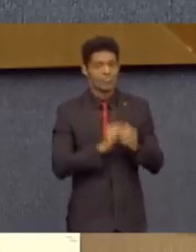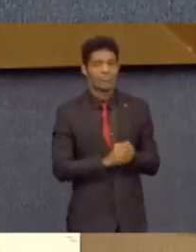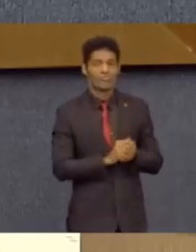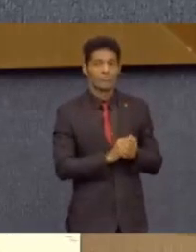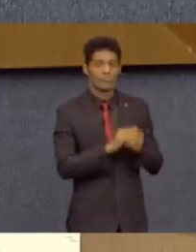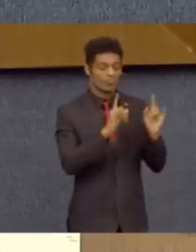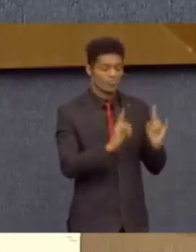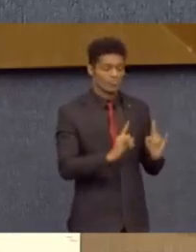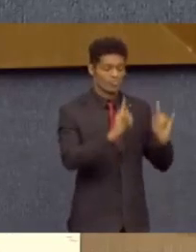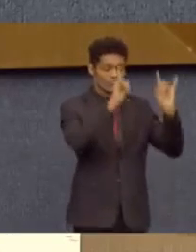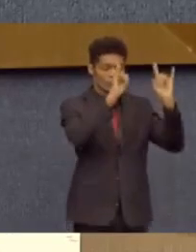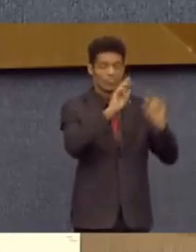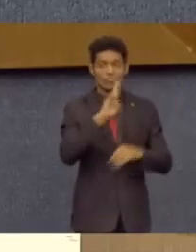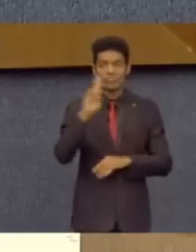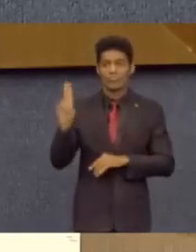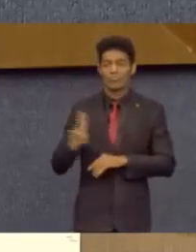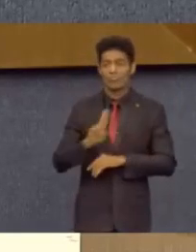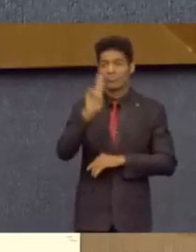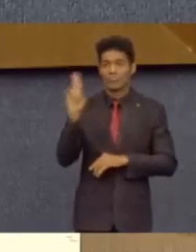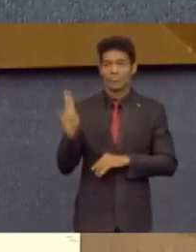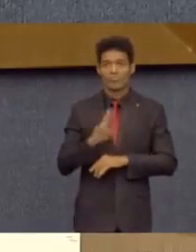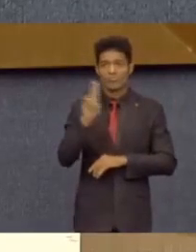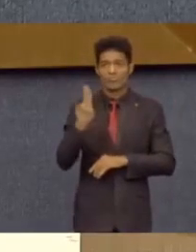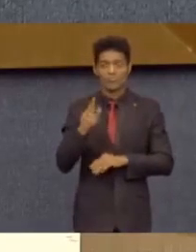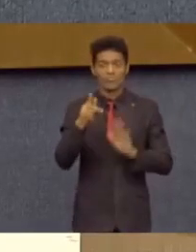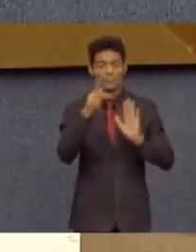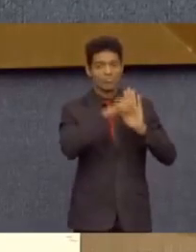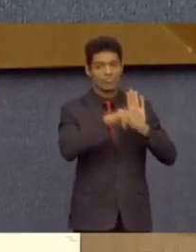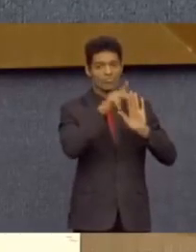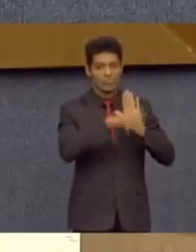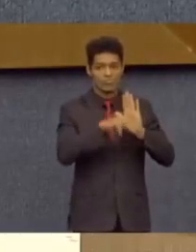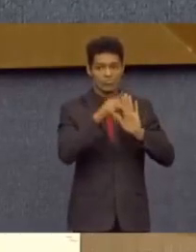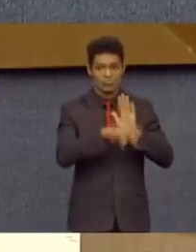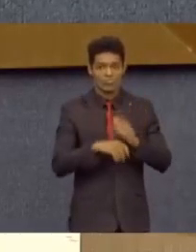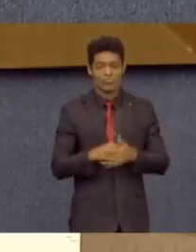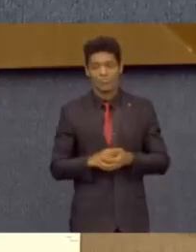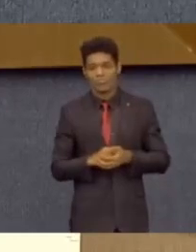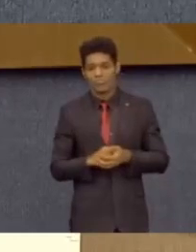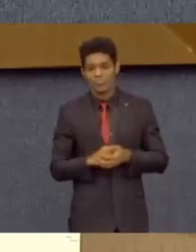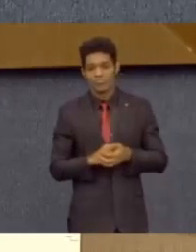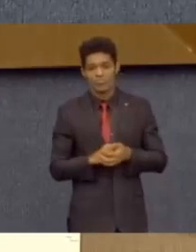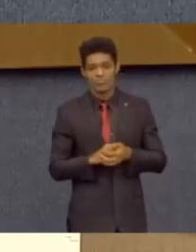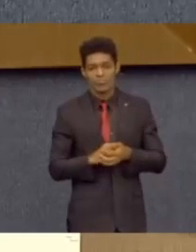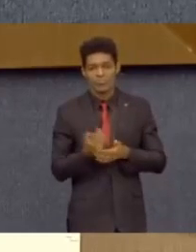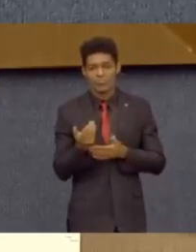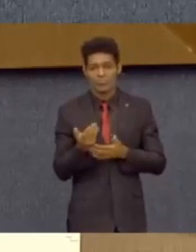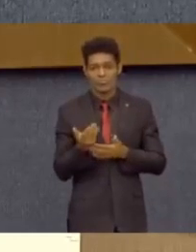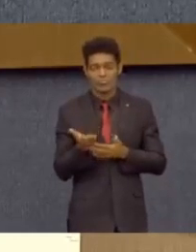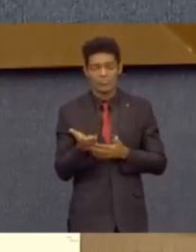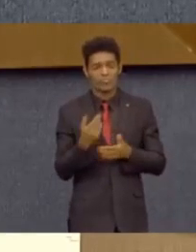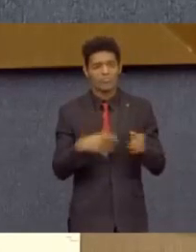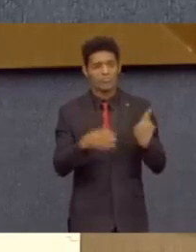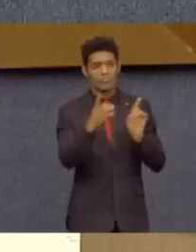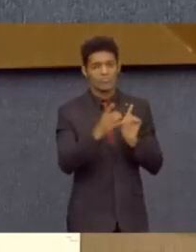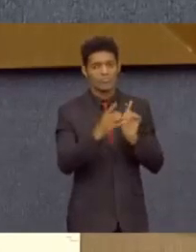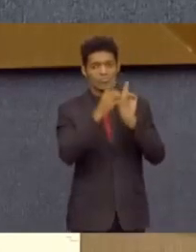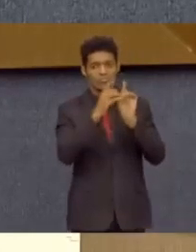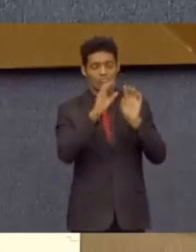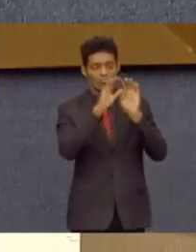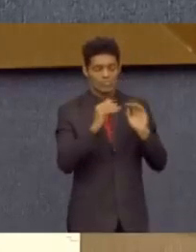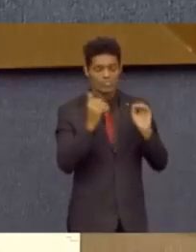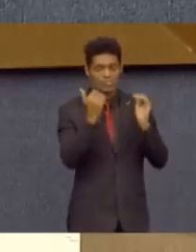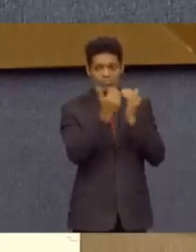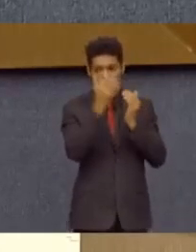que estavam sendo utilizados por projetos e que não contemplavam a comunidade de fé e